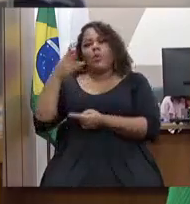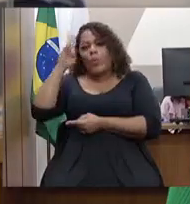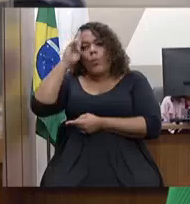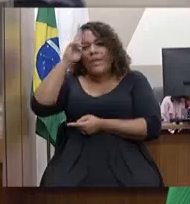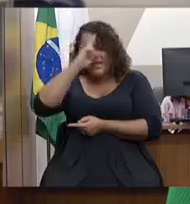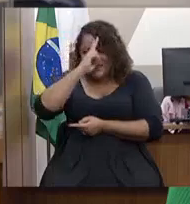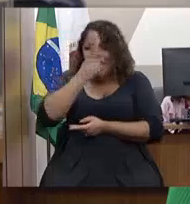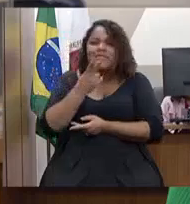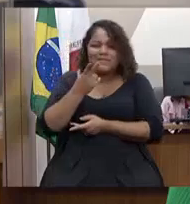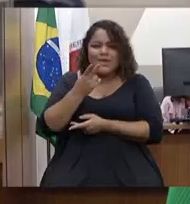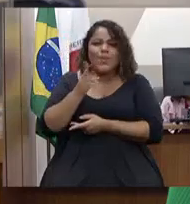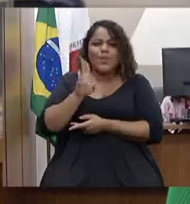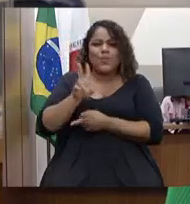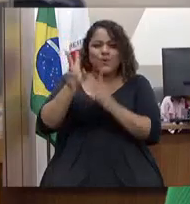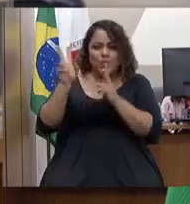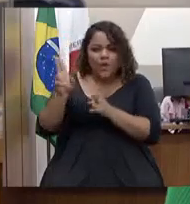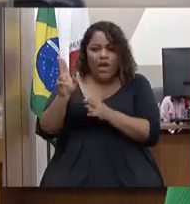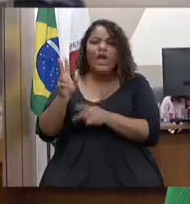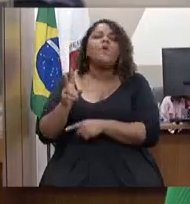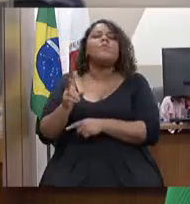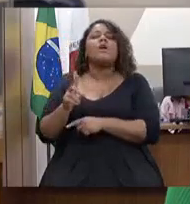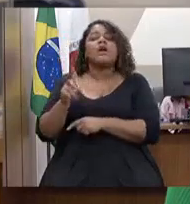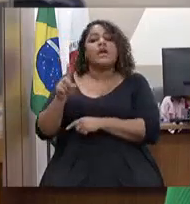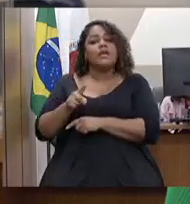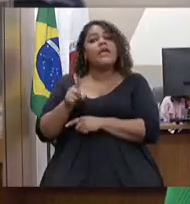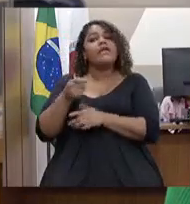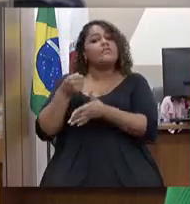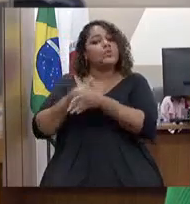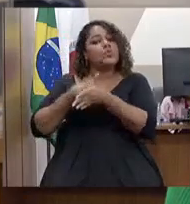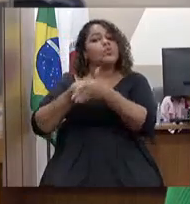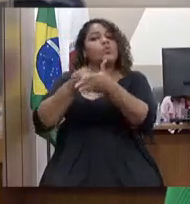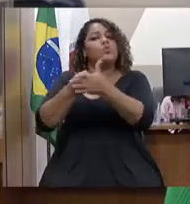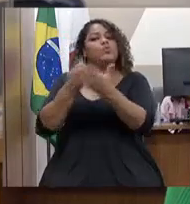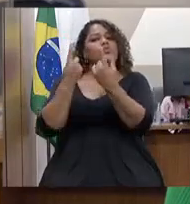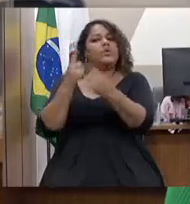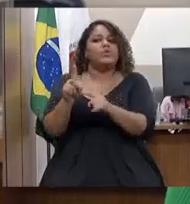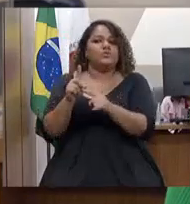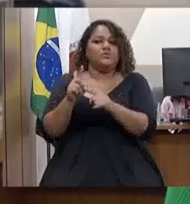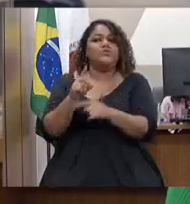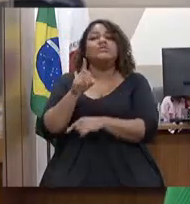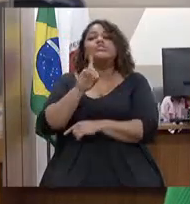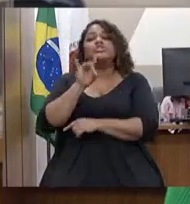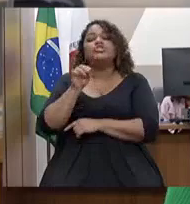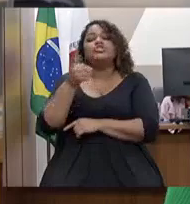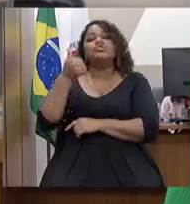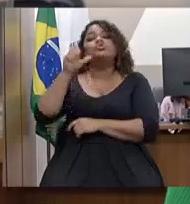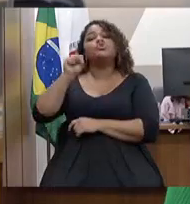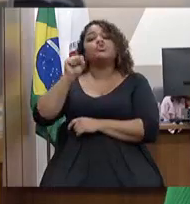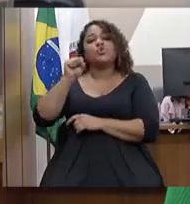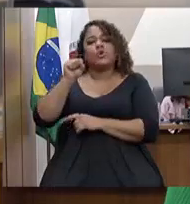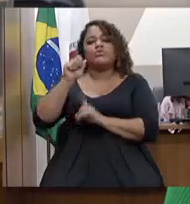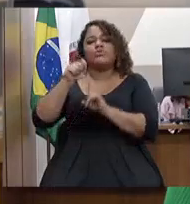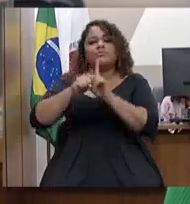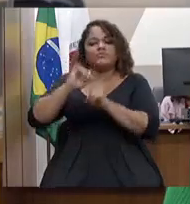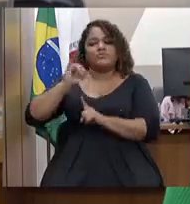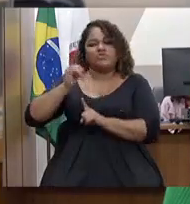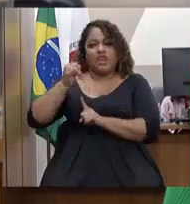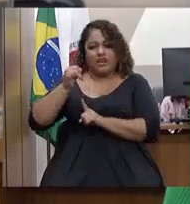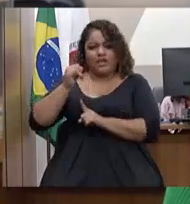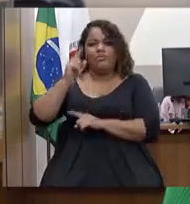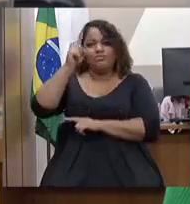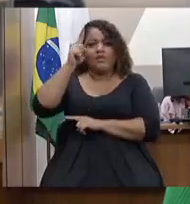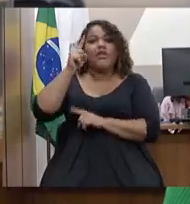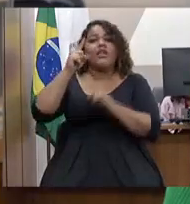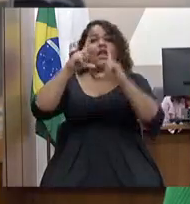isso e no dia 18 de janeiro nós somos recebidos em Brasília pelo presidente Lula após aquele